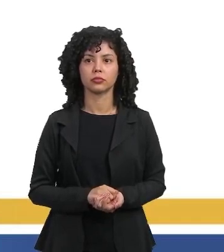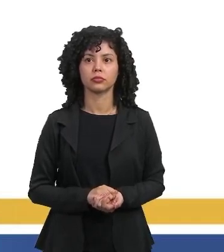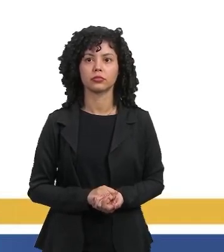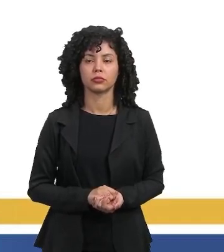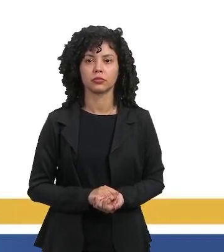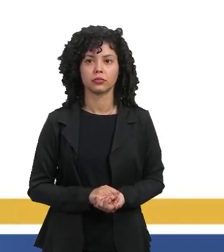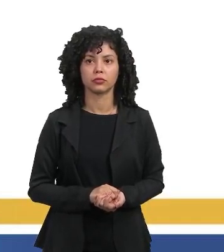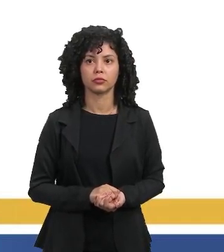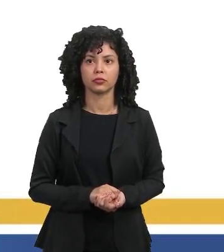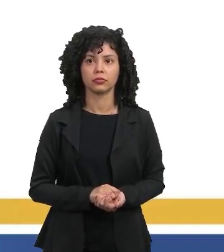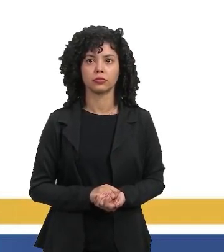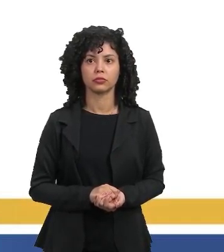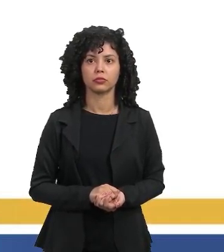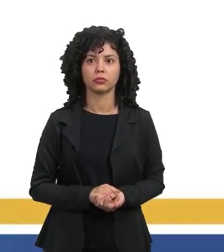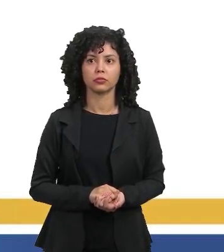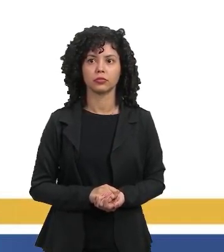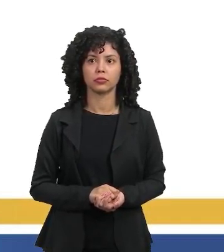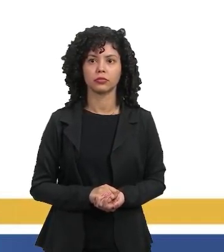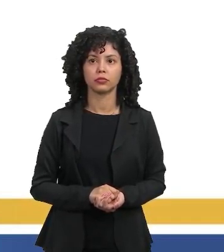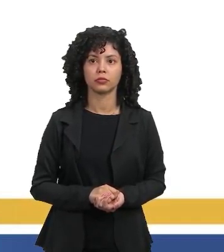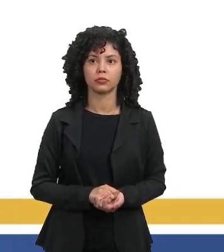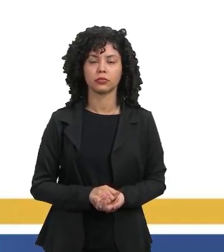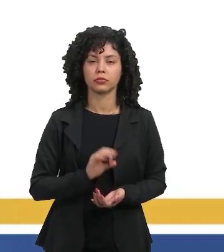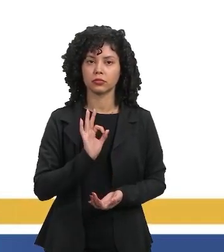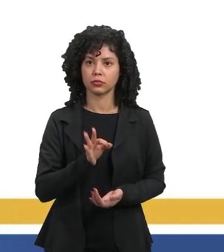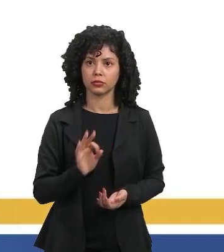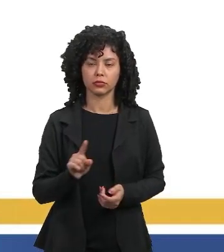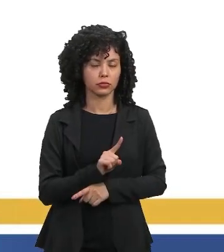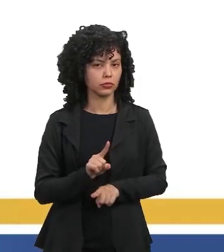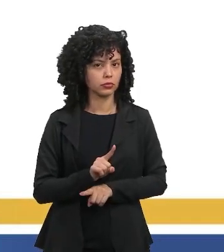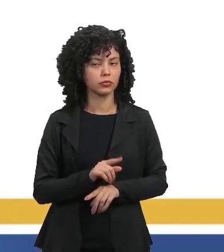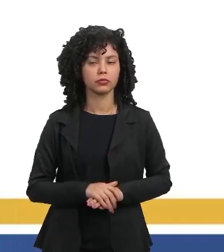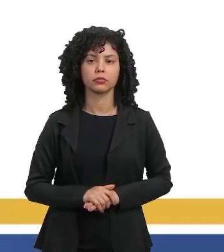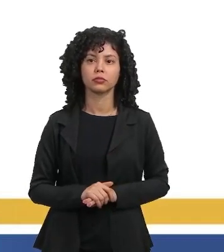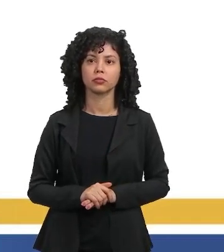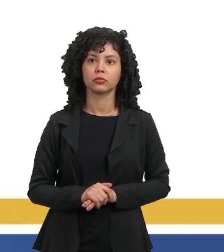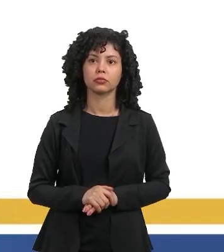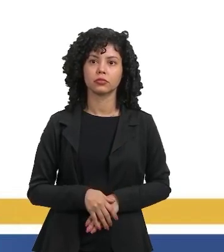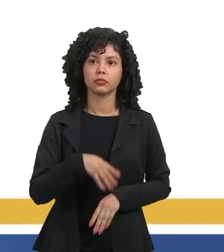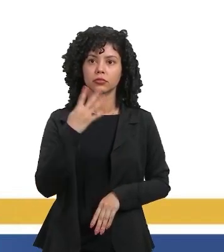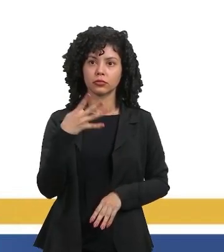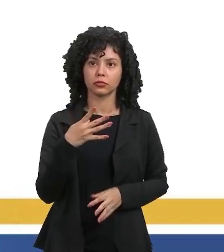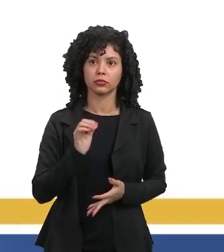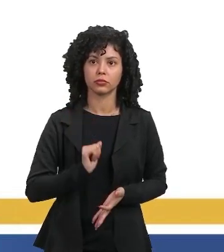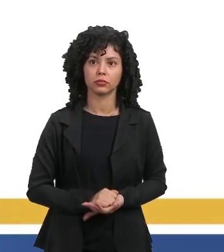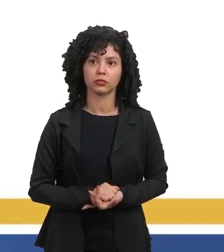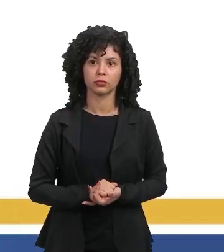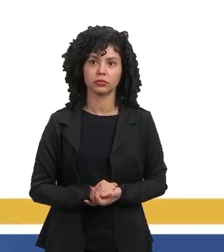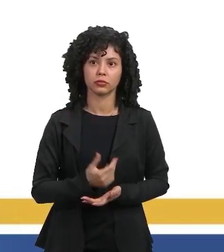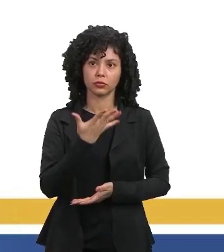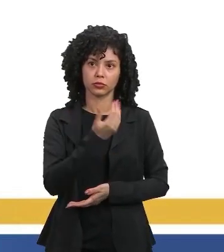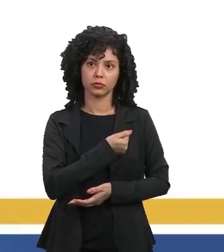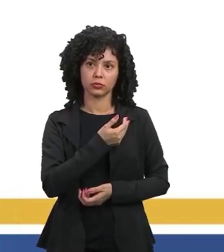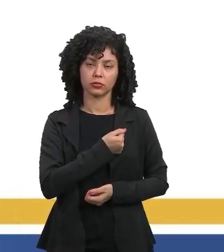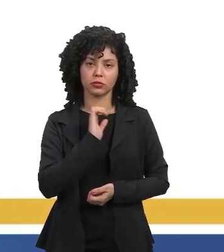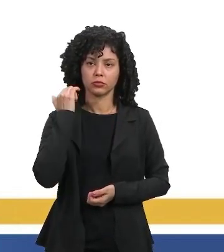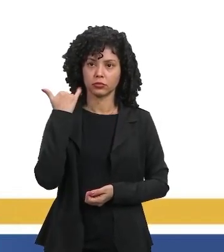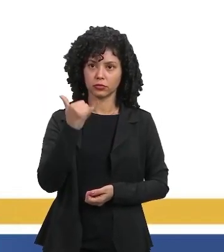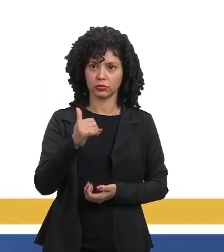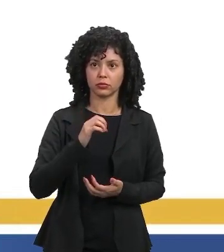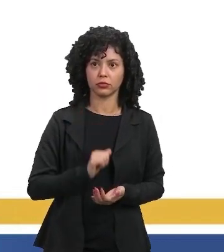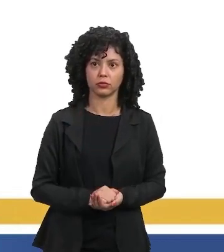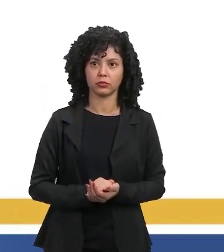Então, já viu que não está dando certo, não bate. Quarta assertiva. O número de elétrons